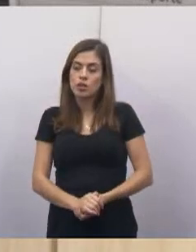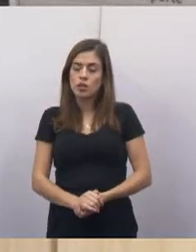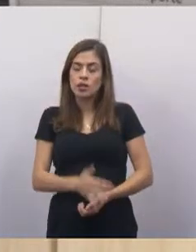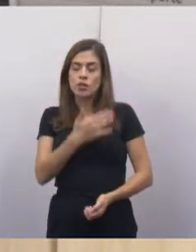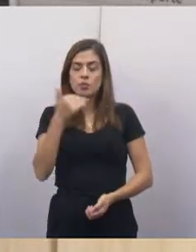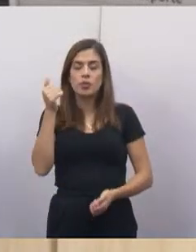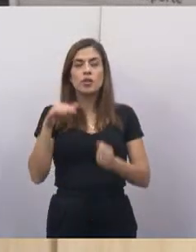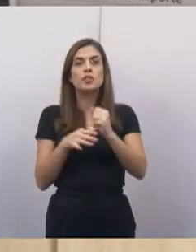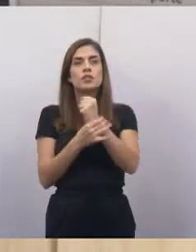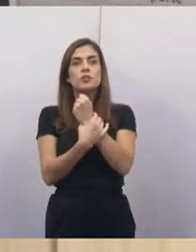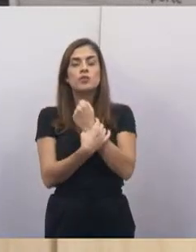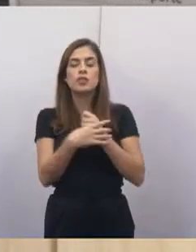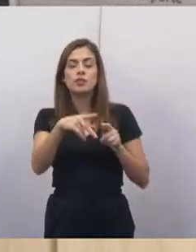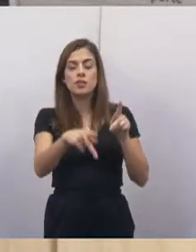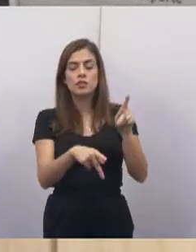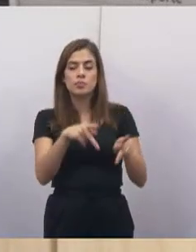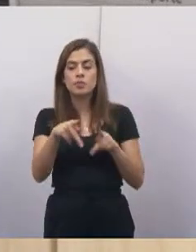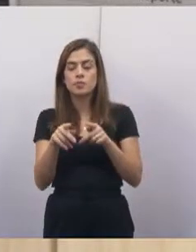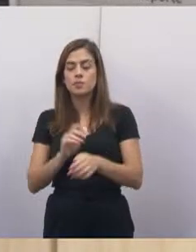dos munícipes.